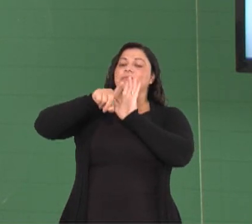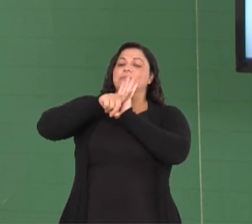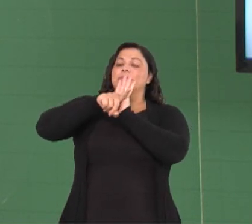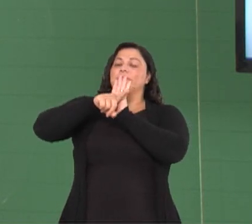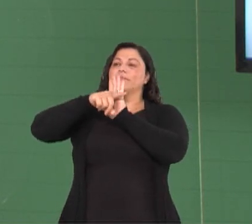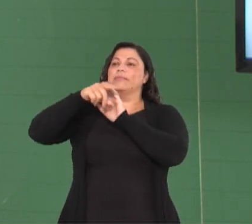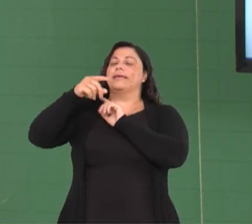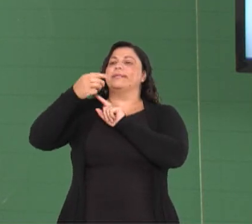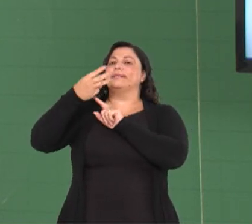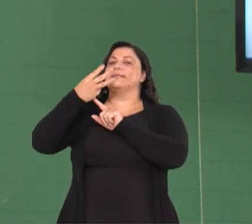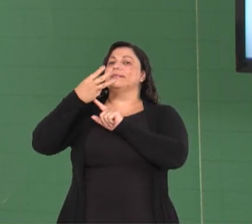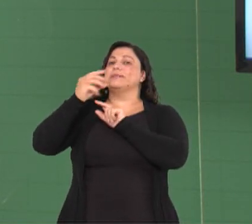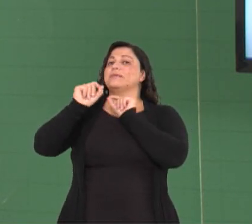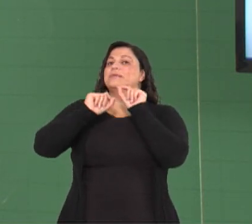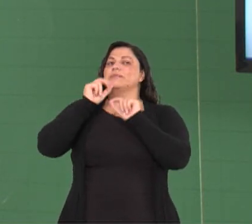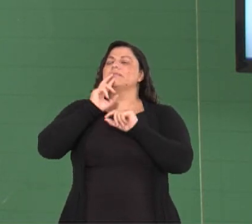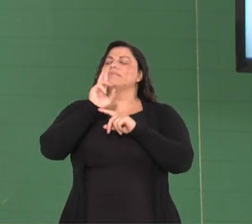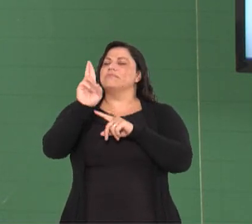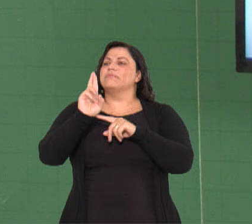3